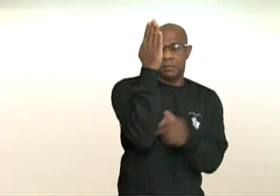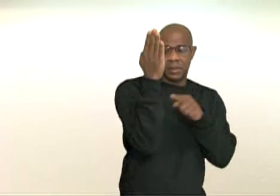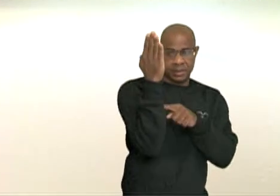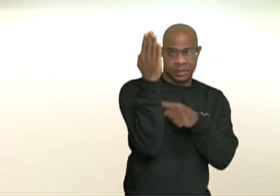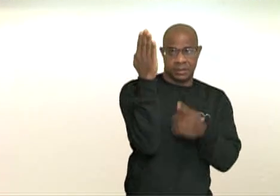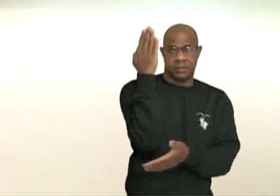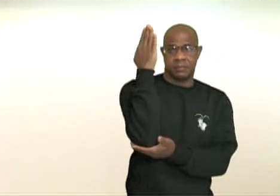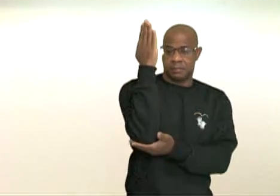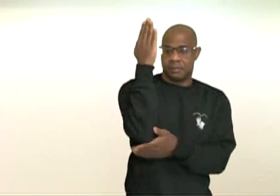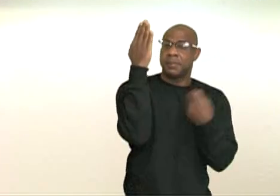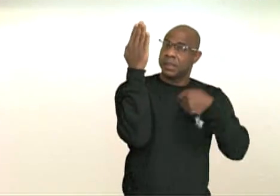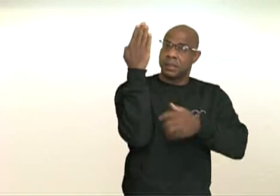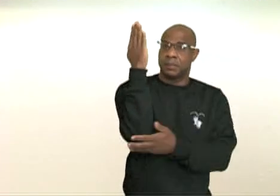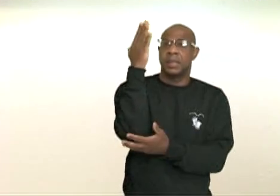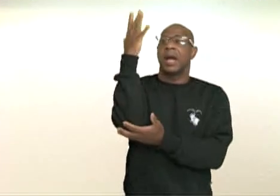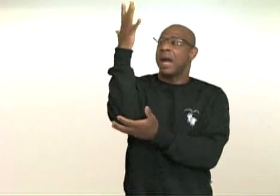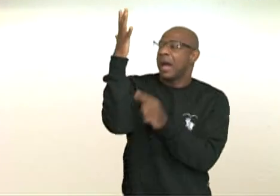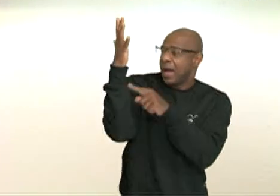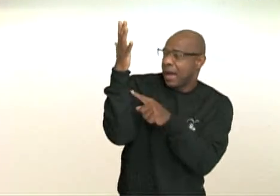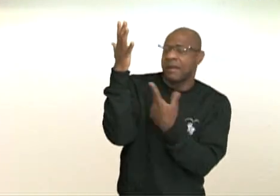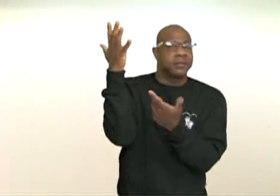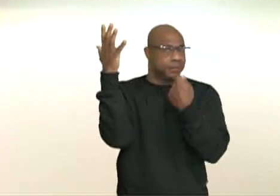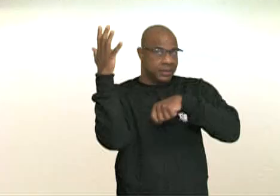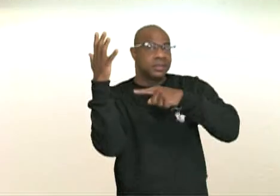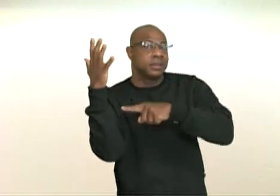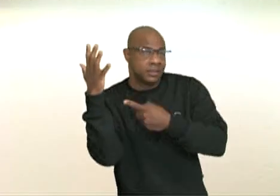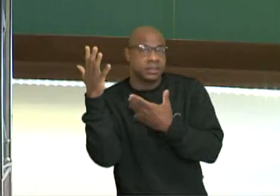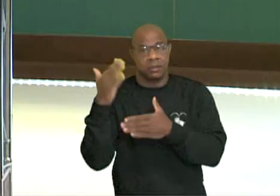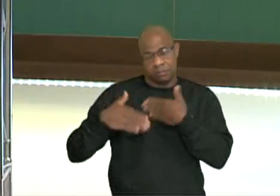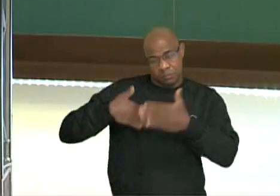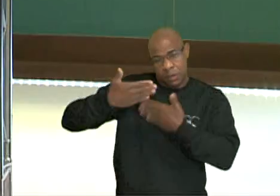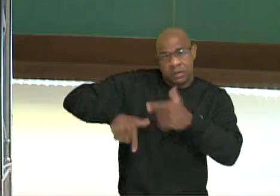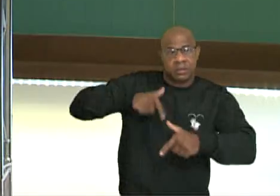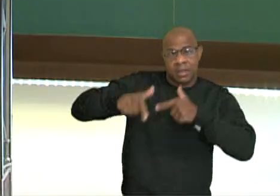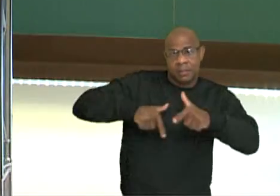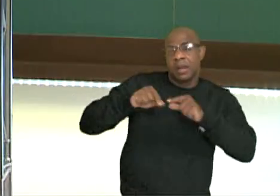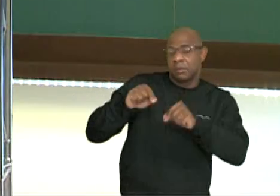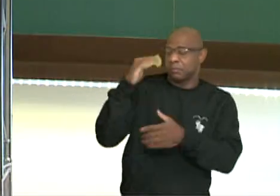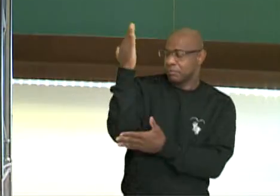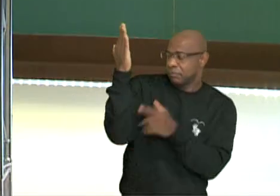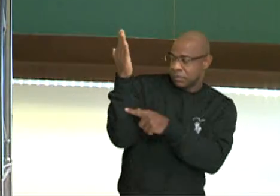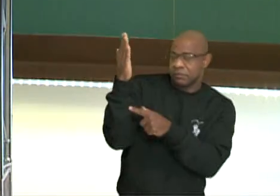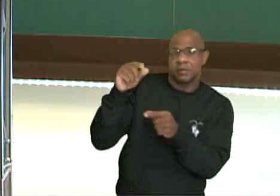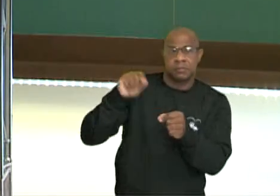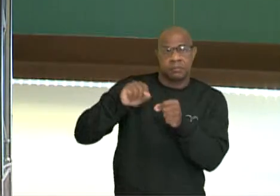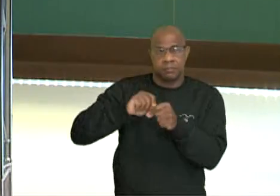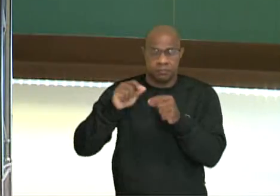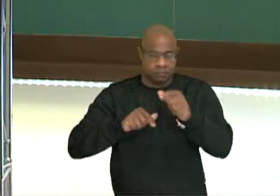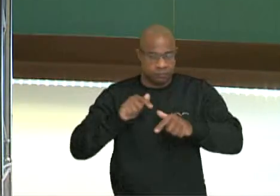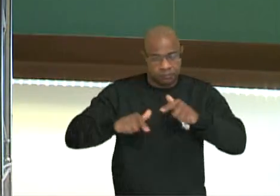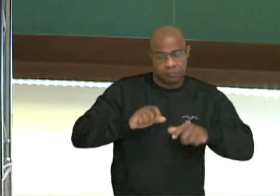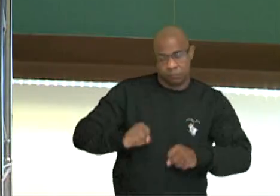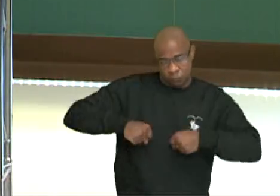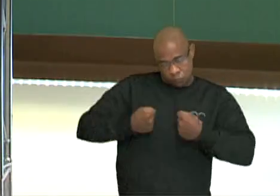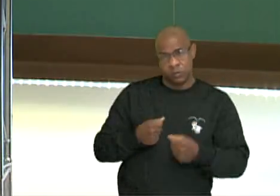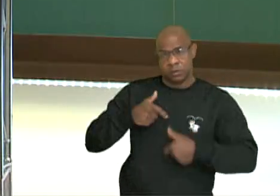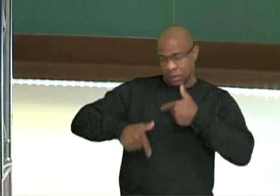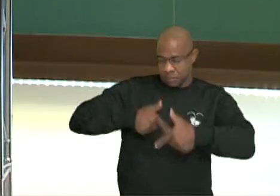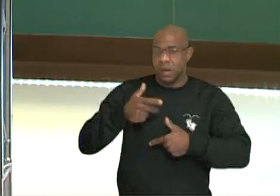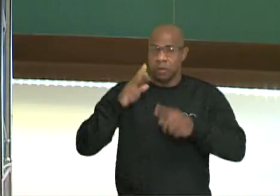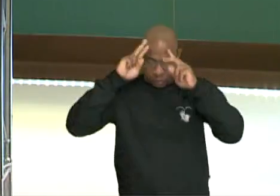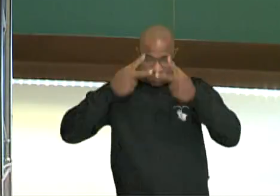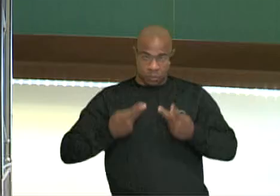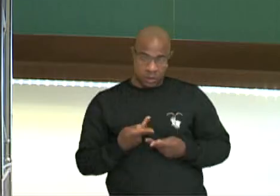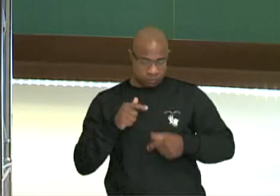seria a madeira ali, a árvore e tal. E aí, o processo de trabalho em cima disso, que vai tornar, junto com a força de trabalho do ser